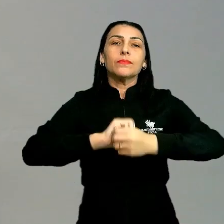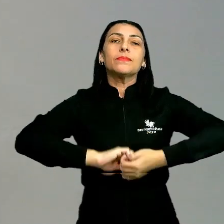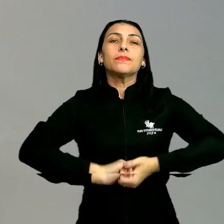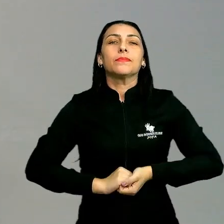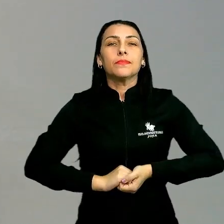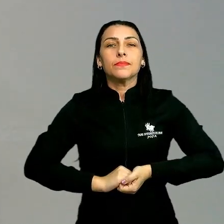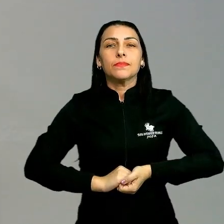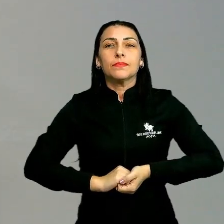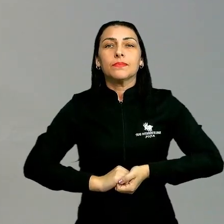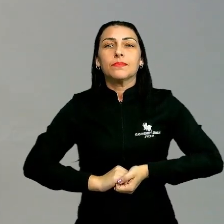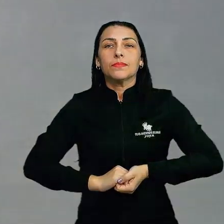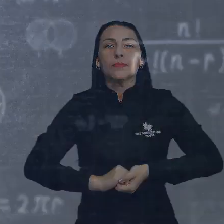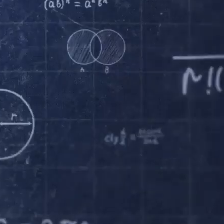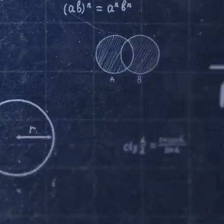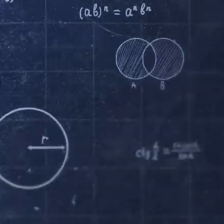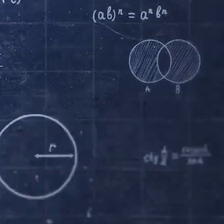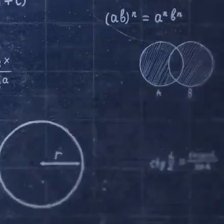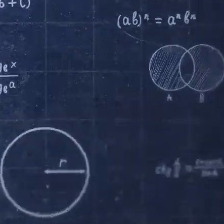encontro.